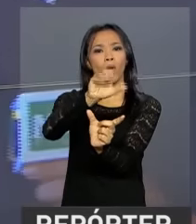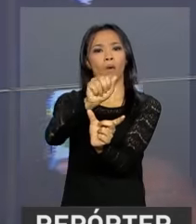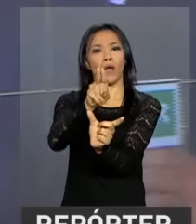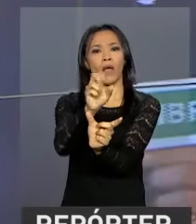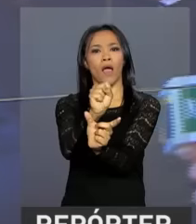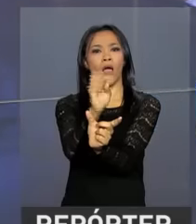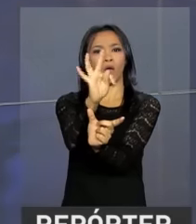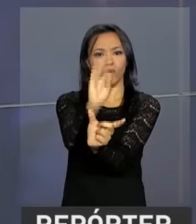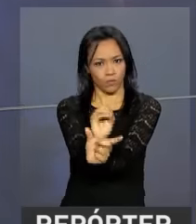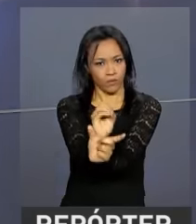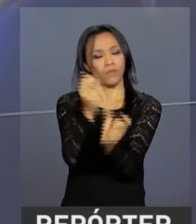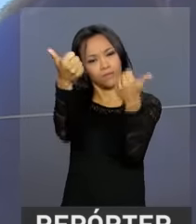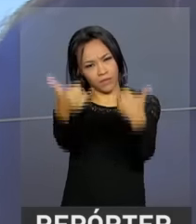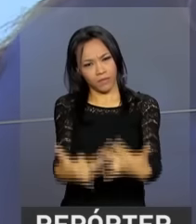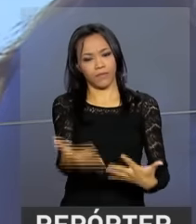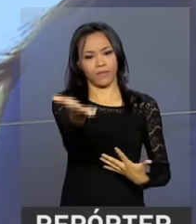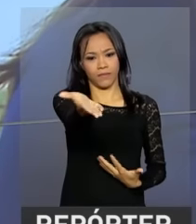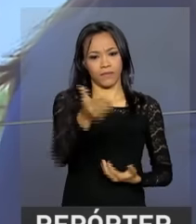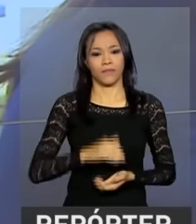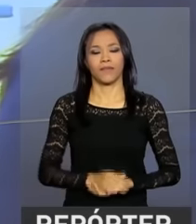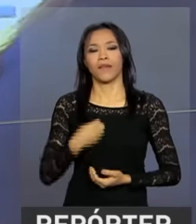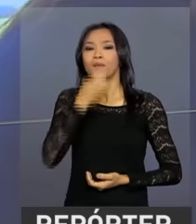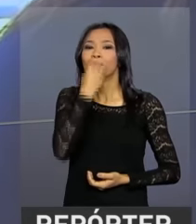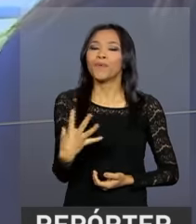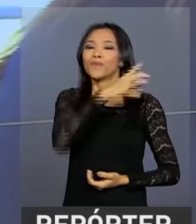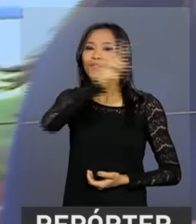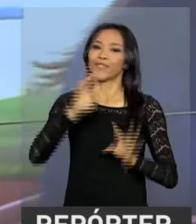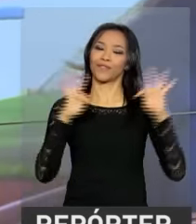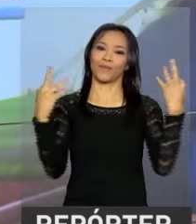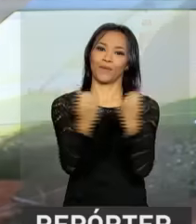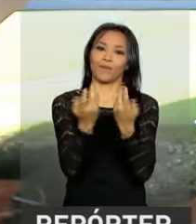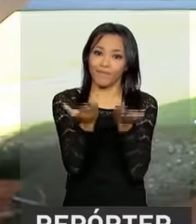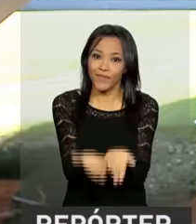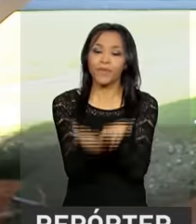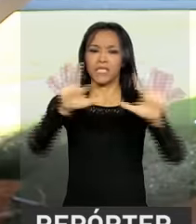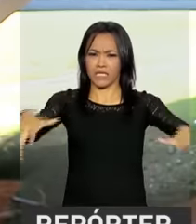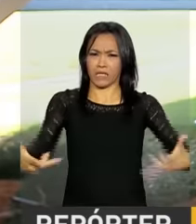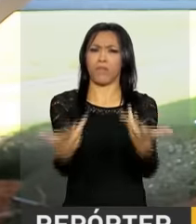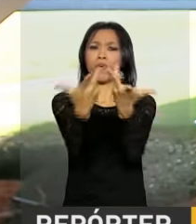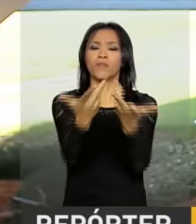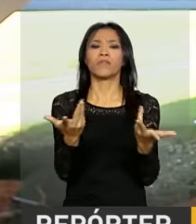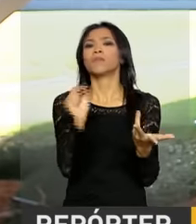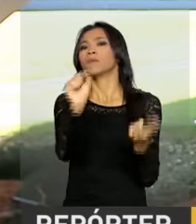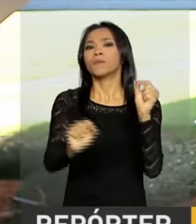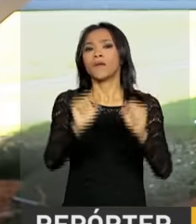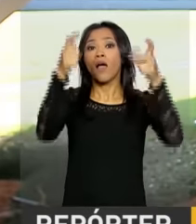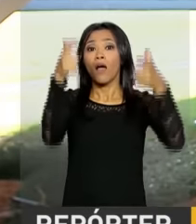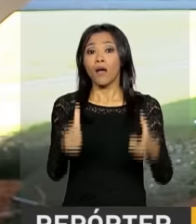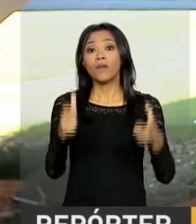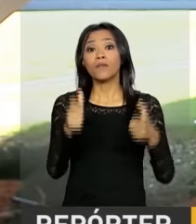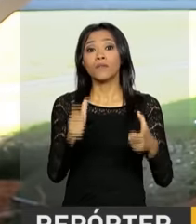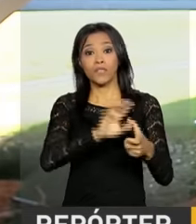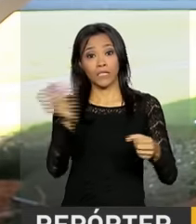Oi, Gabriela, bom dia para você. Bom dia, Renata. Um bom dia a todos. A cerimônia aconteceu na região